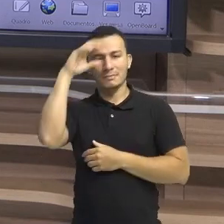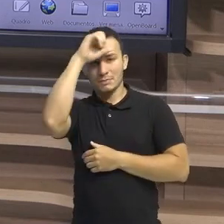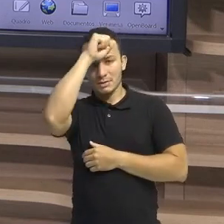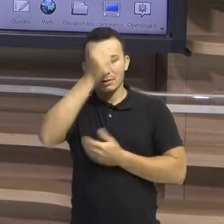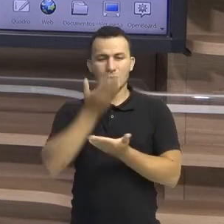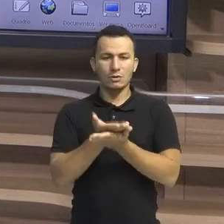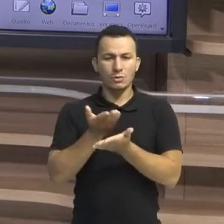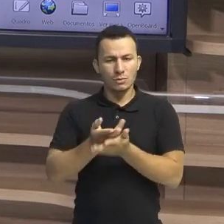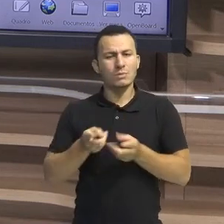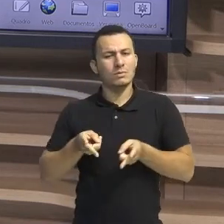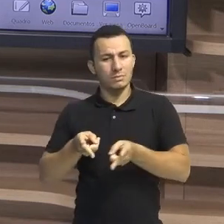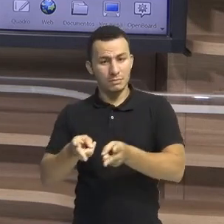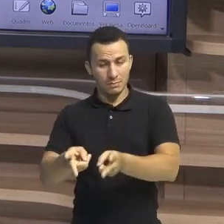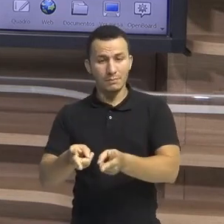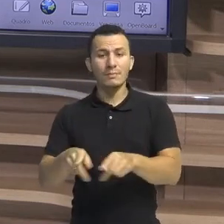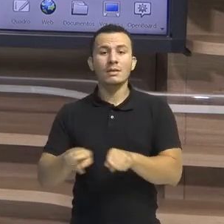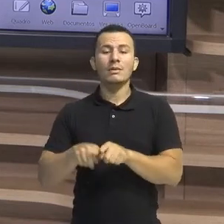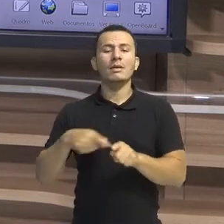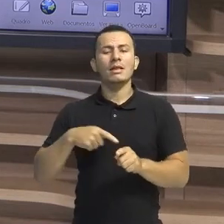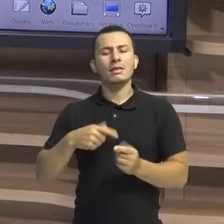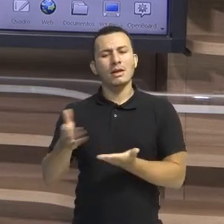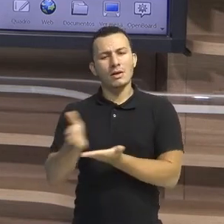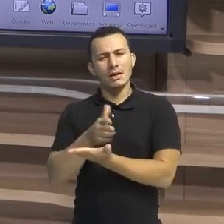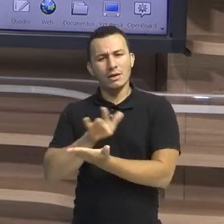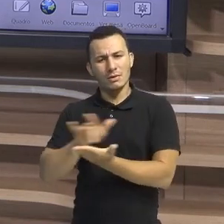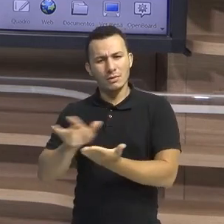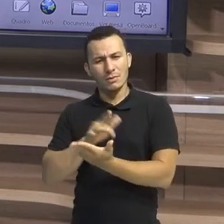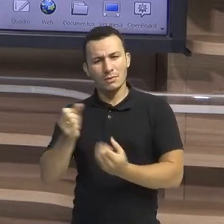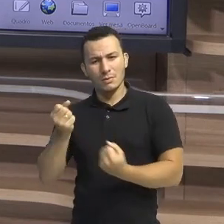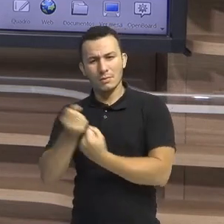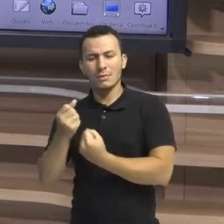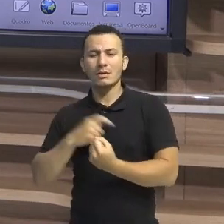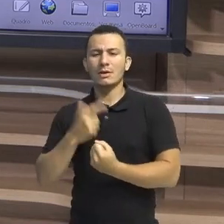compreendido. Continuem estudando. Vão lá no caderno digital que ainda